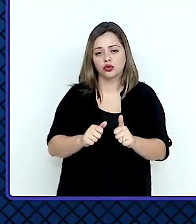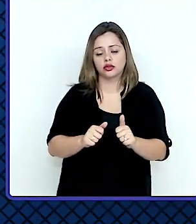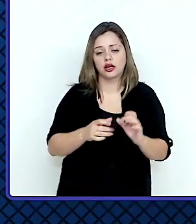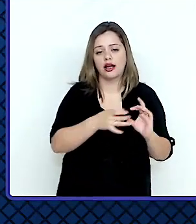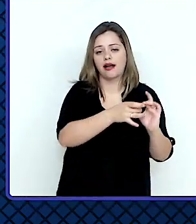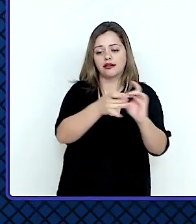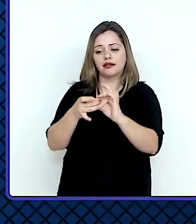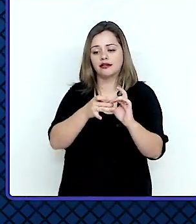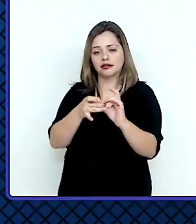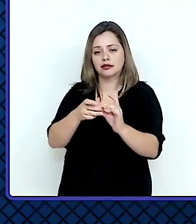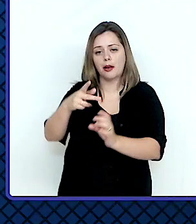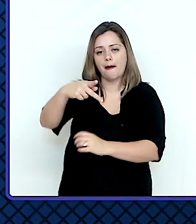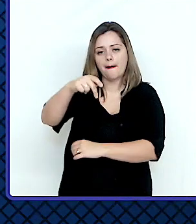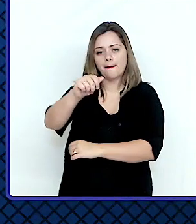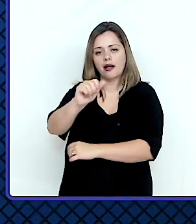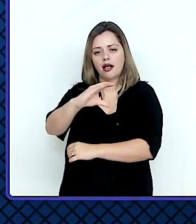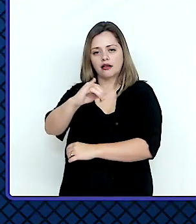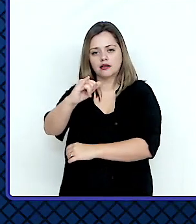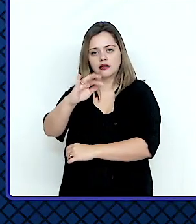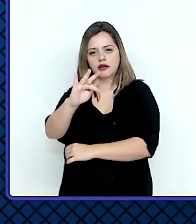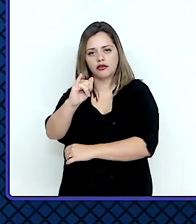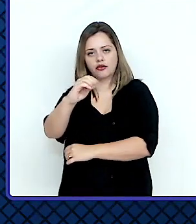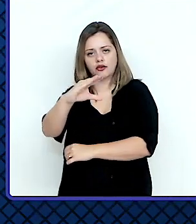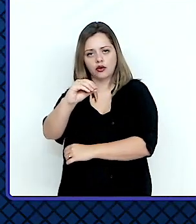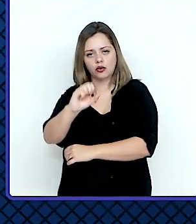Pacífico? É essa a pergunta. Perfeito.